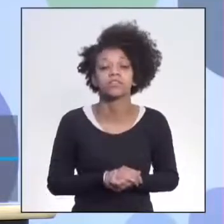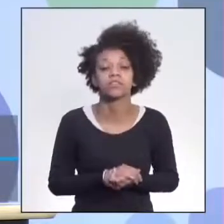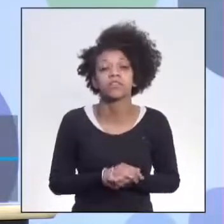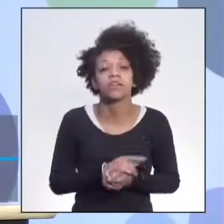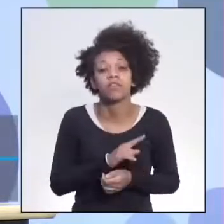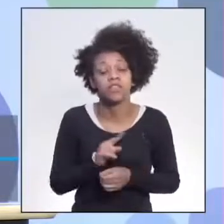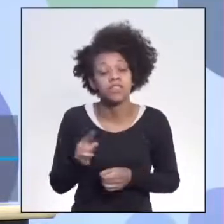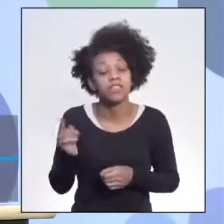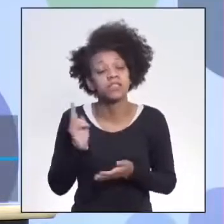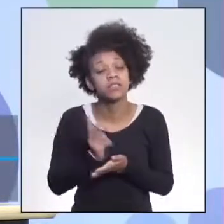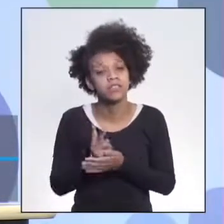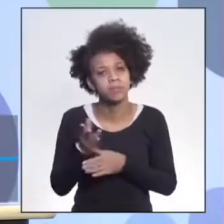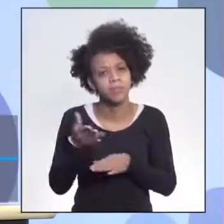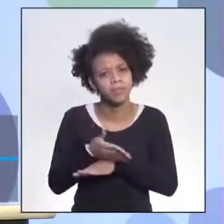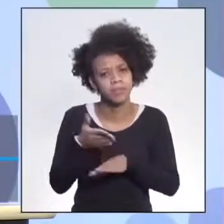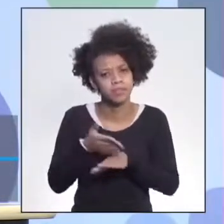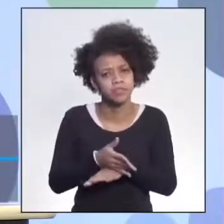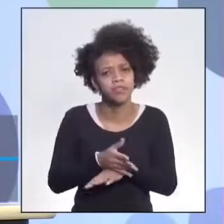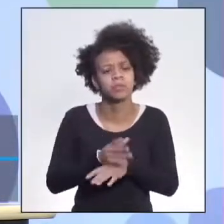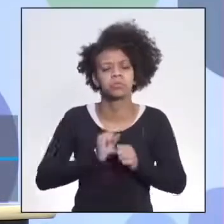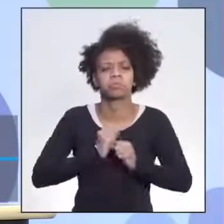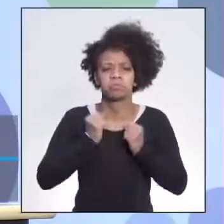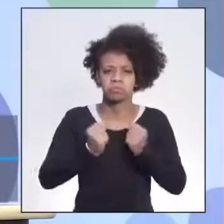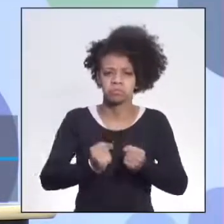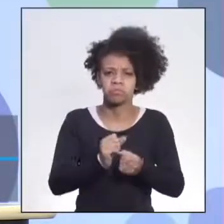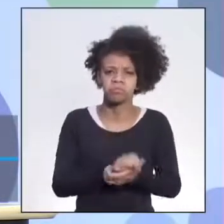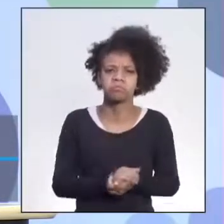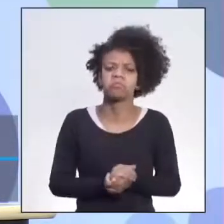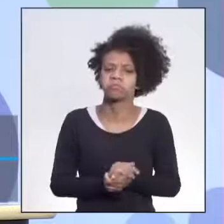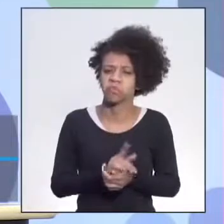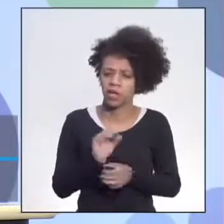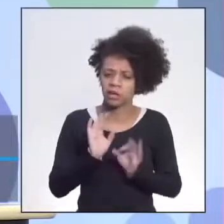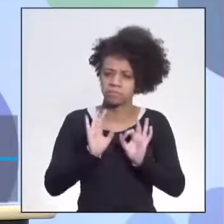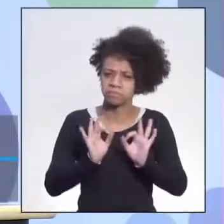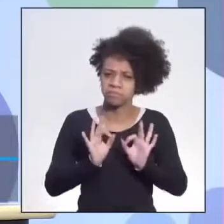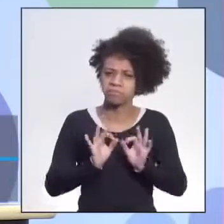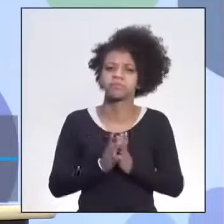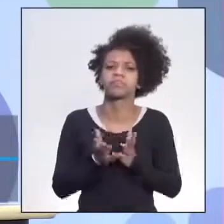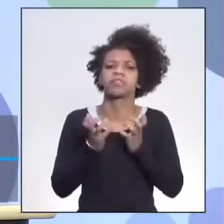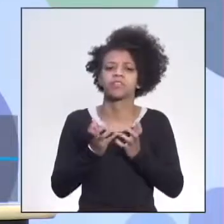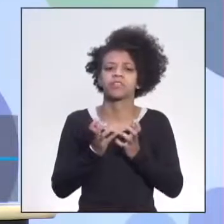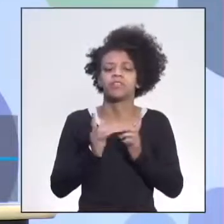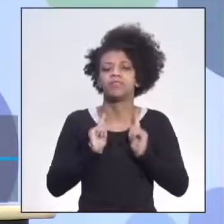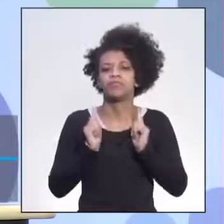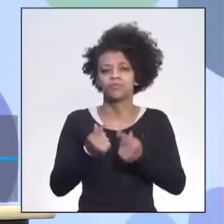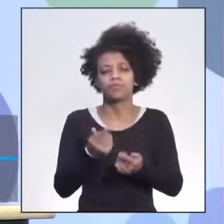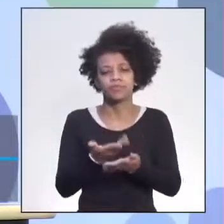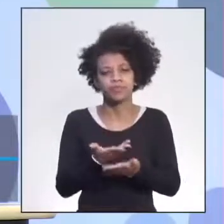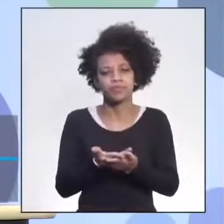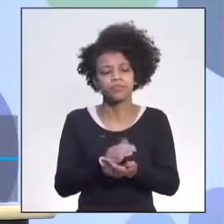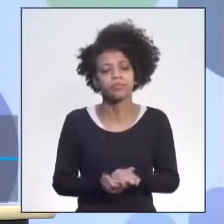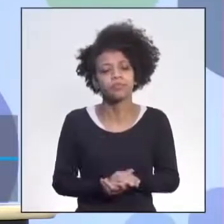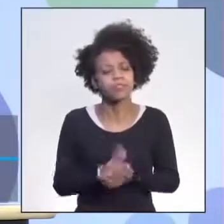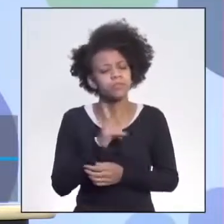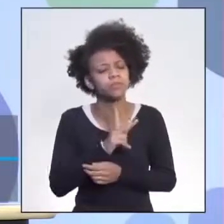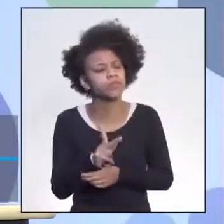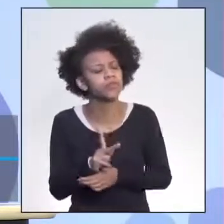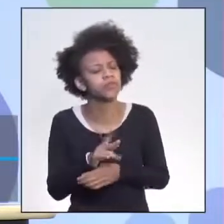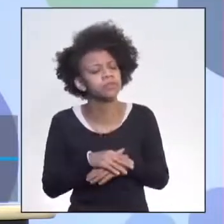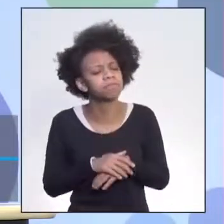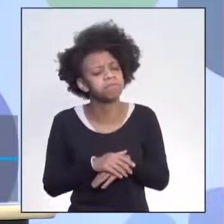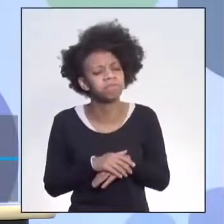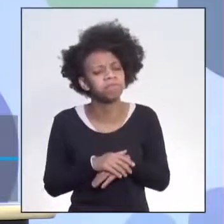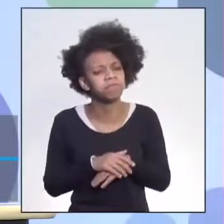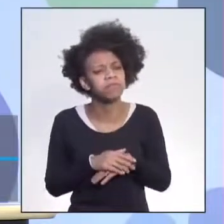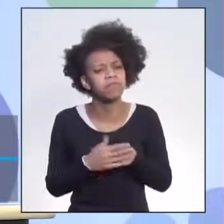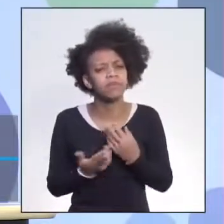sempre muito participativos e engajados, é isso mesmo que a gente quer aqui nas aulas de geografia. E professor, então,